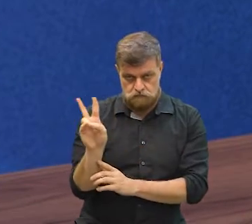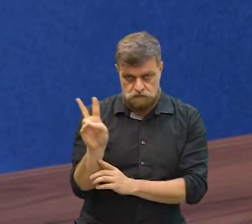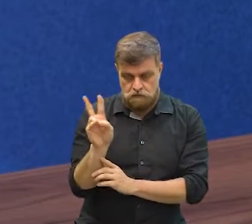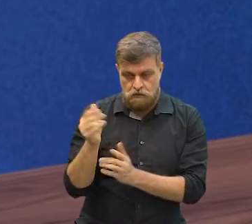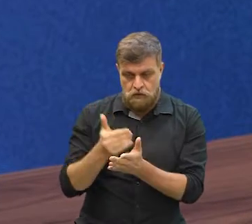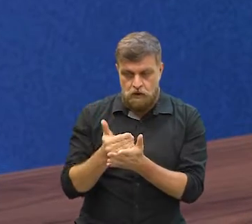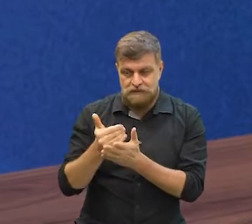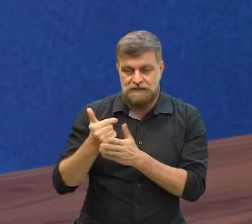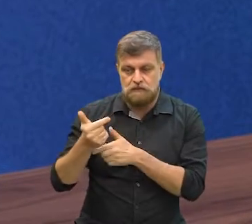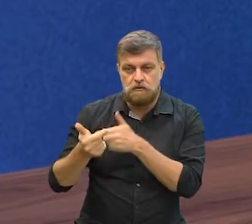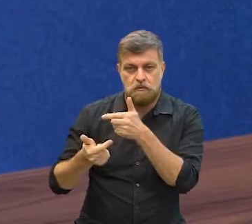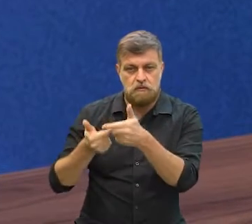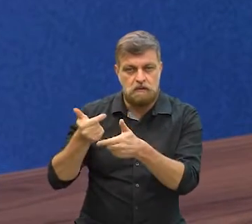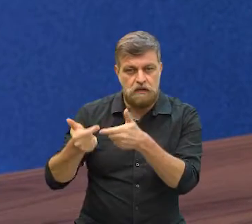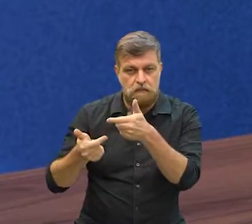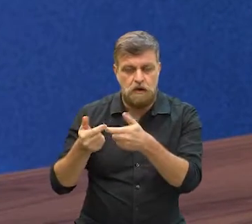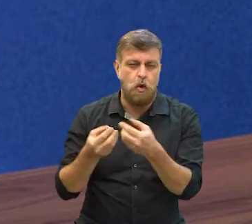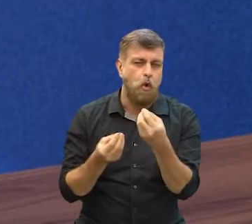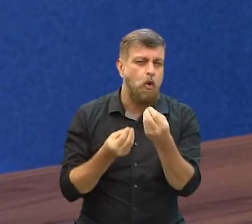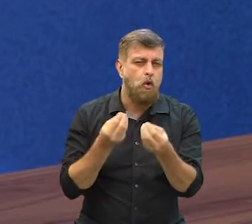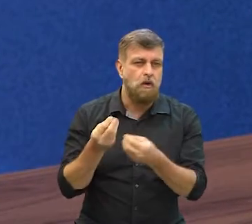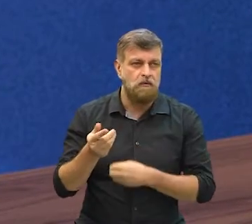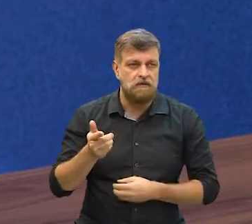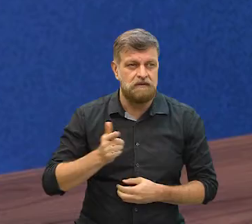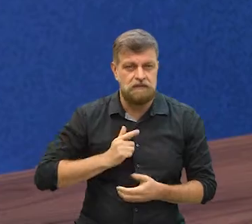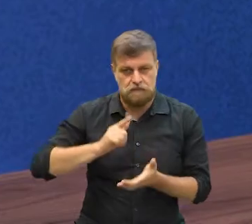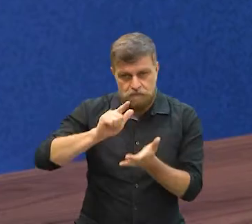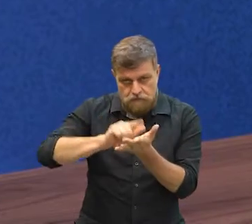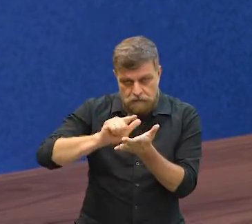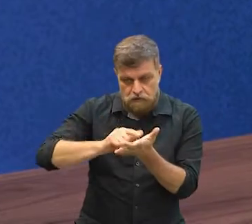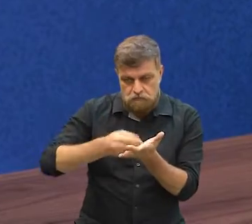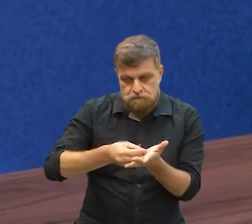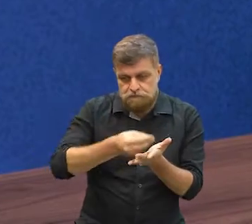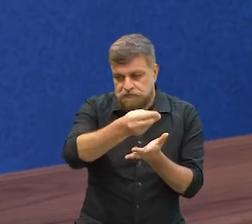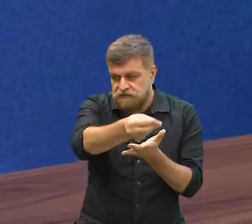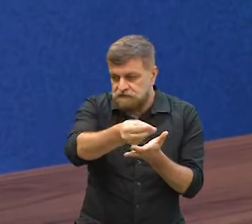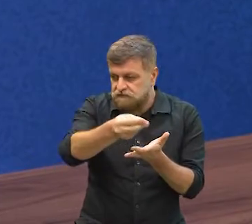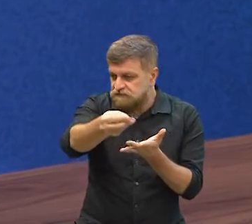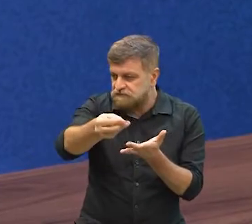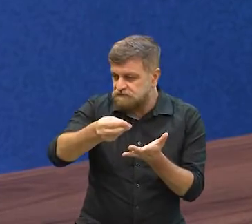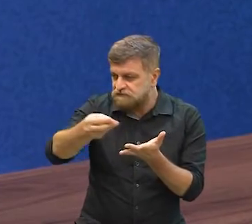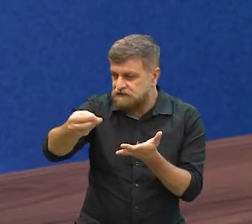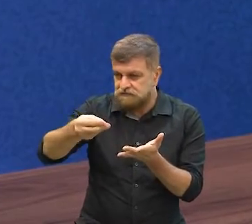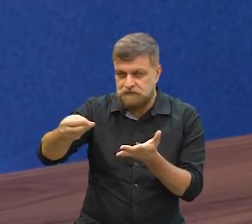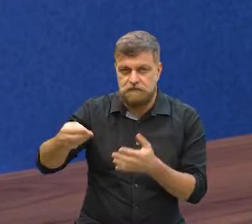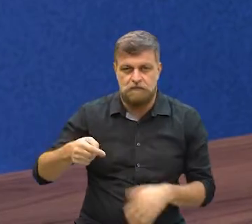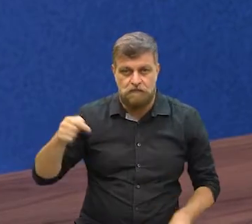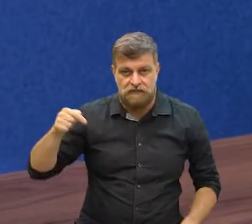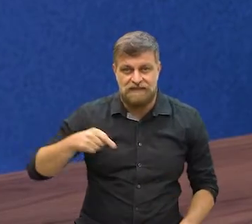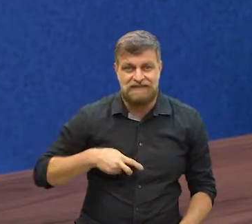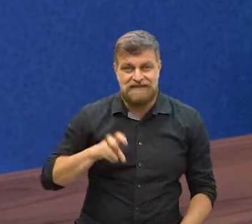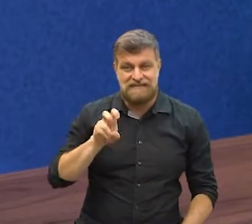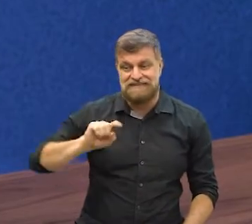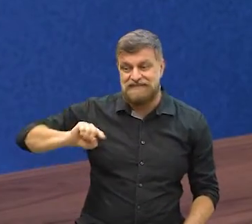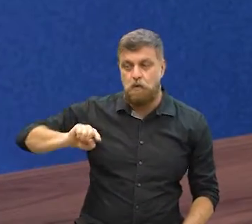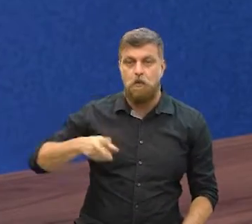um negócio através da divulgação por panfletagem. Naquele momento, eles